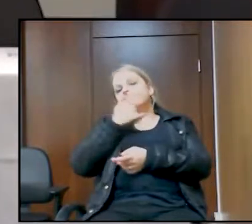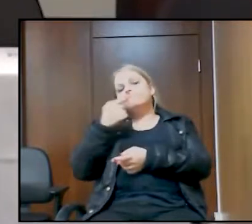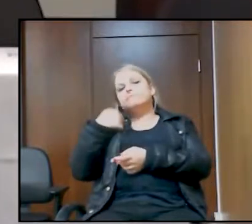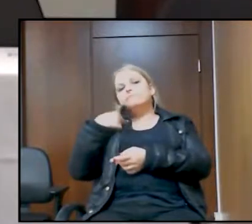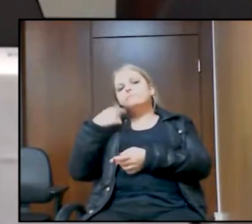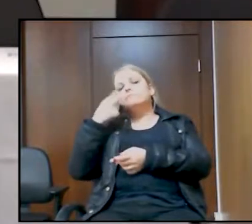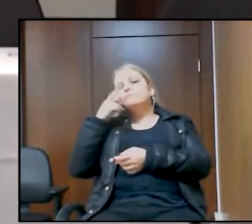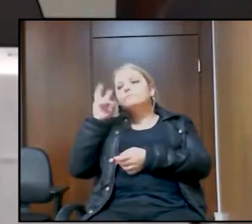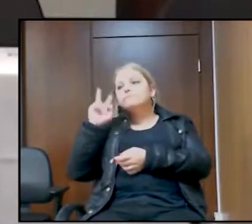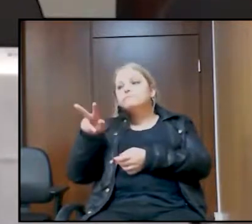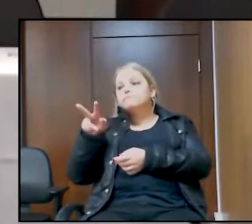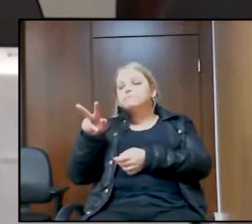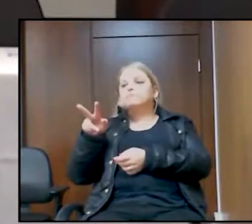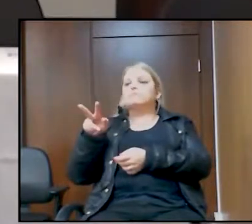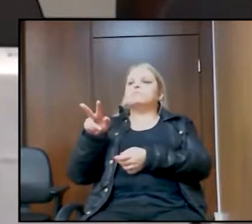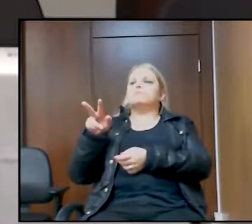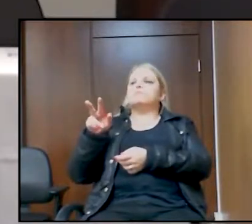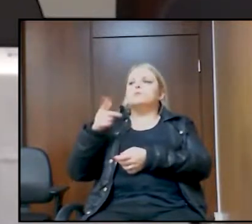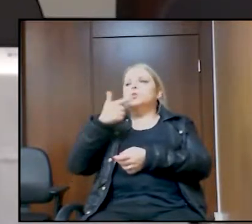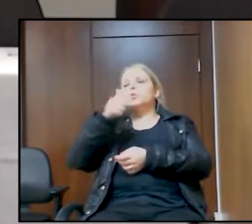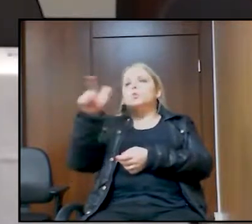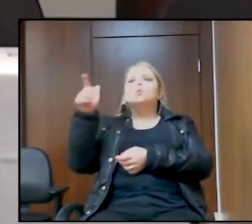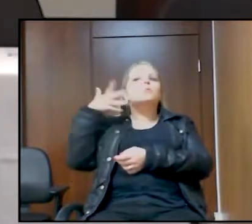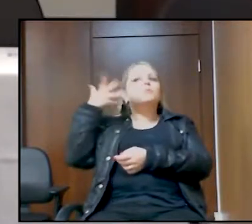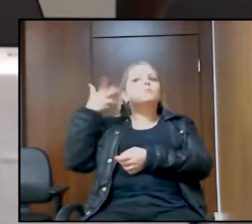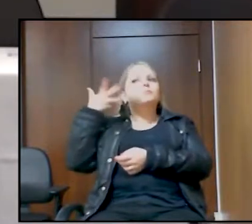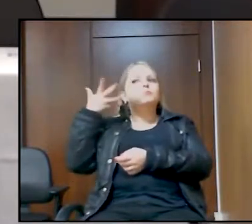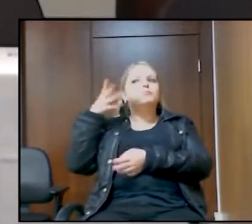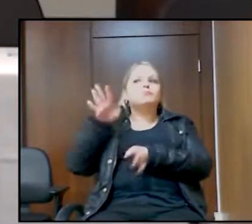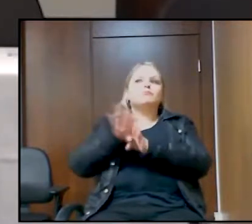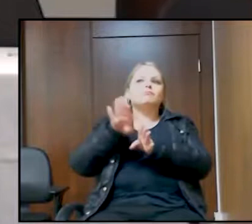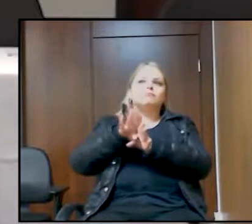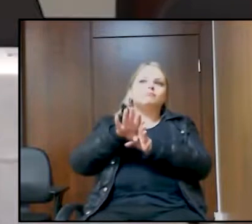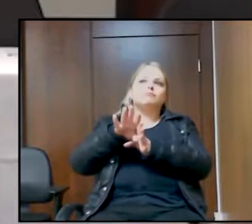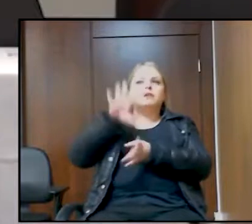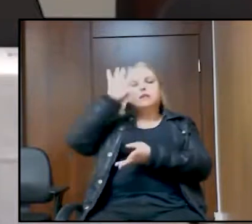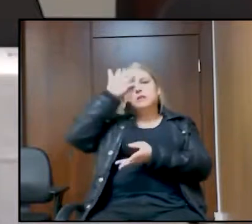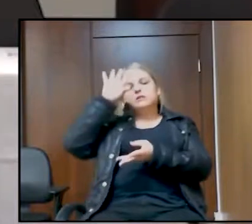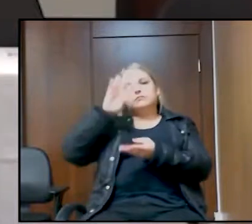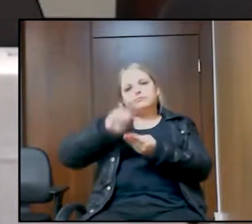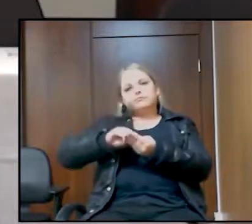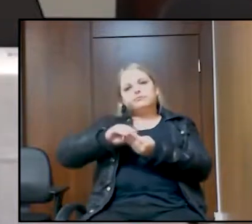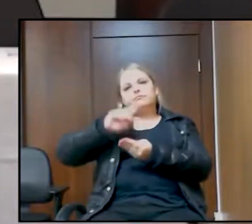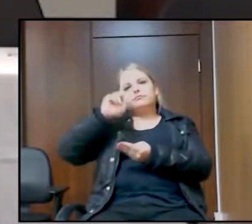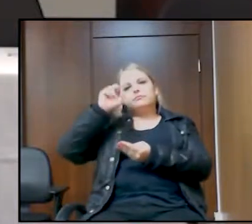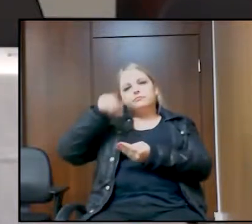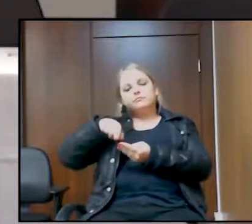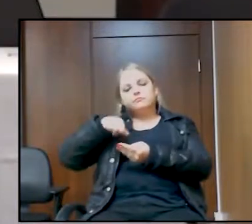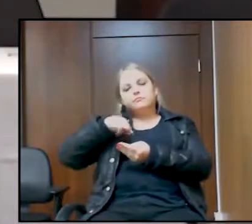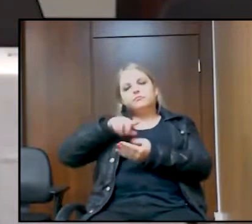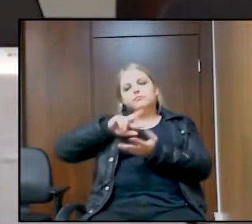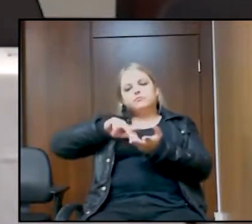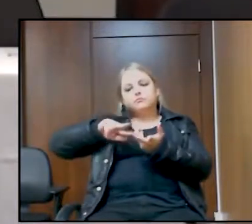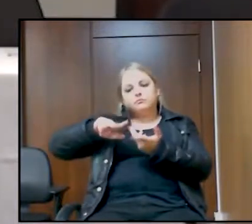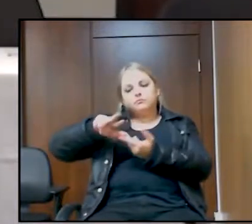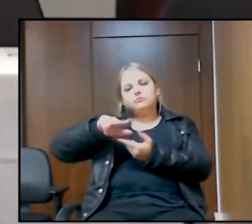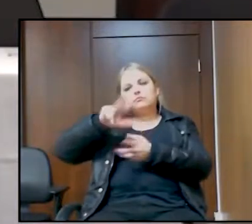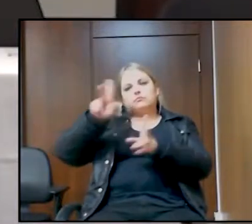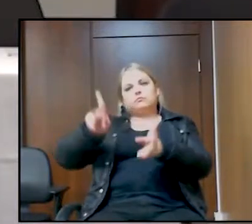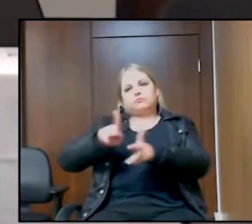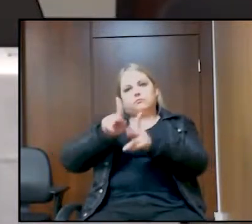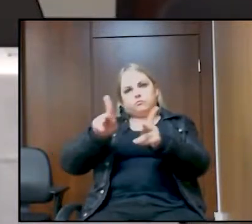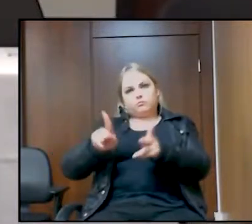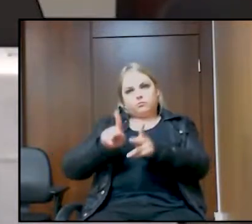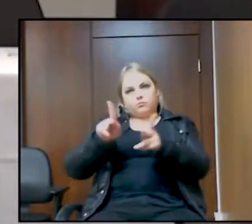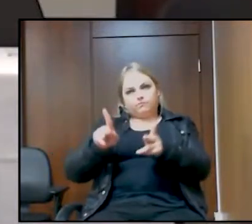dos outros palestrantes, mas confluem também com questões ligadas a outras populações vulneráveis.